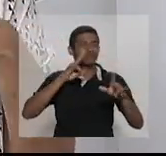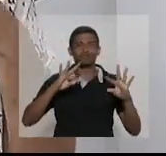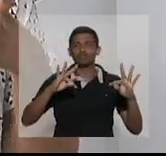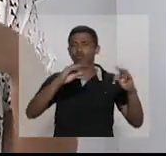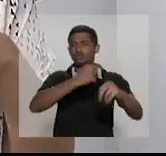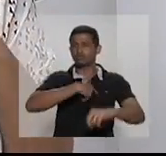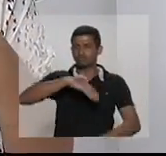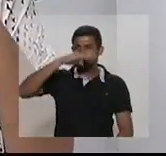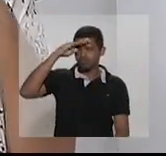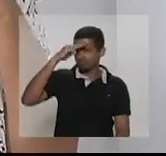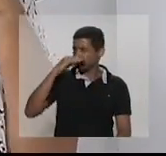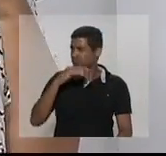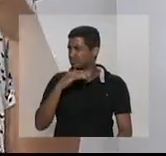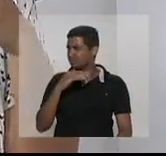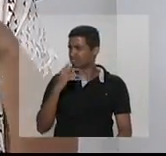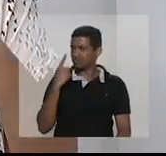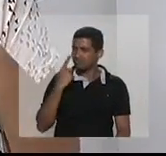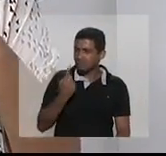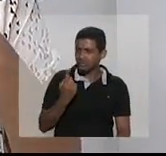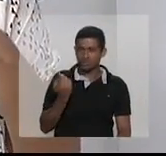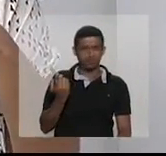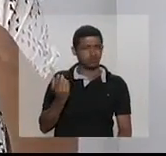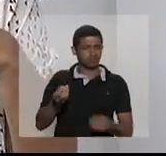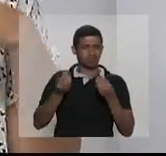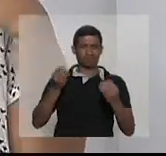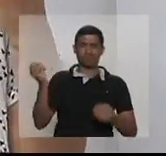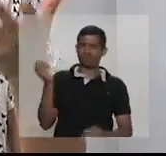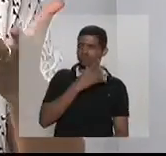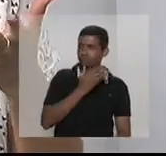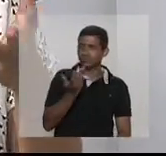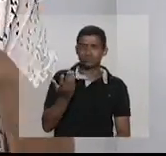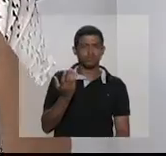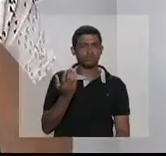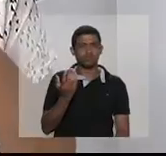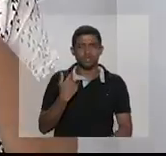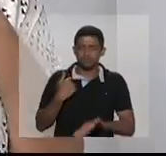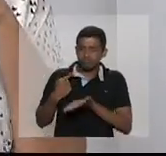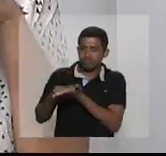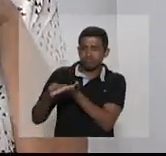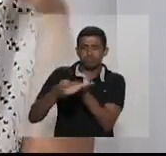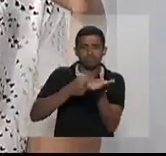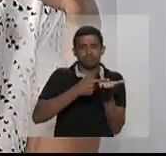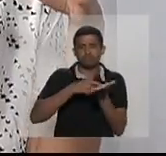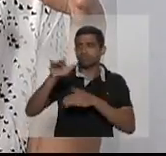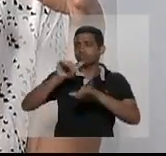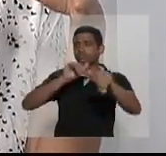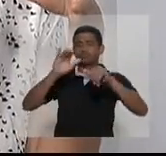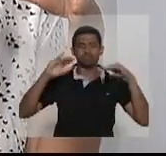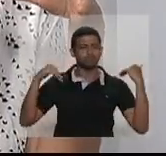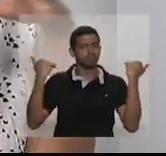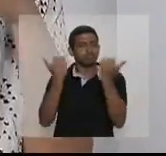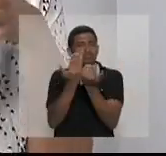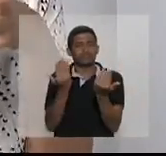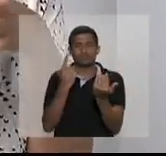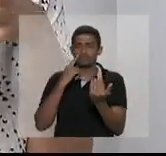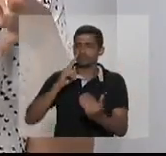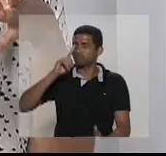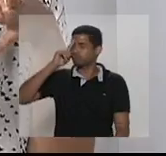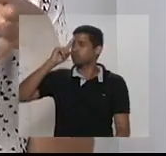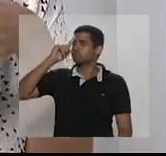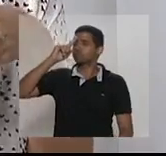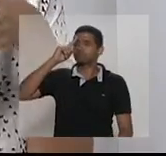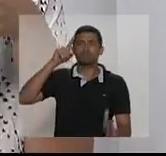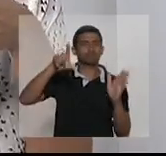sabe, fica sabendo, os guerreiros fortíssimos ficam sabendo e acham um absurdo. Fazem uma assembleia e